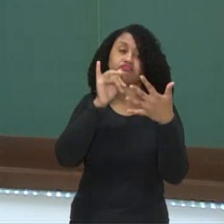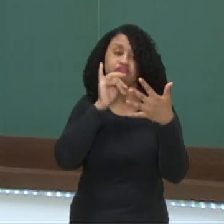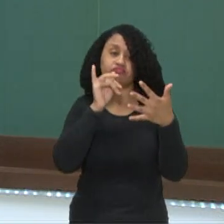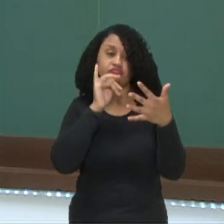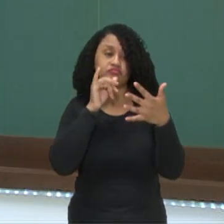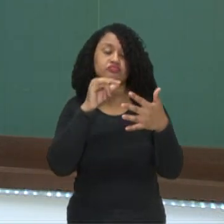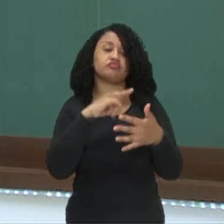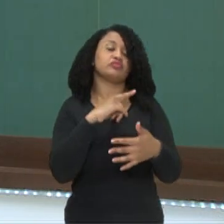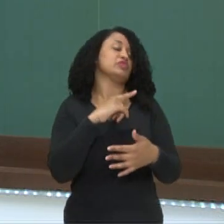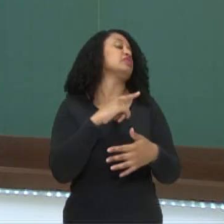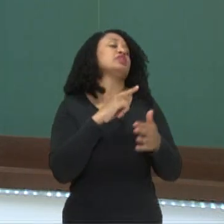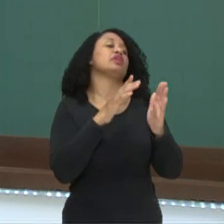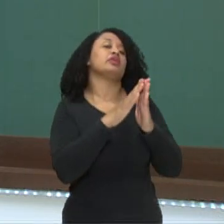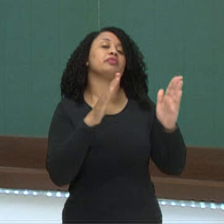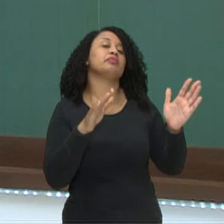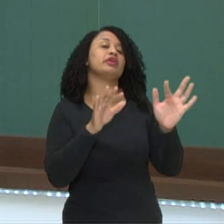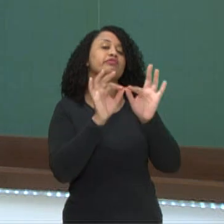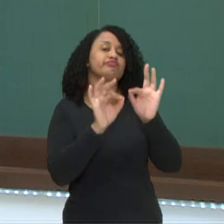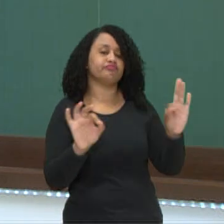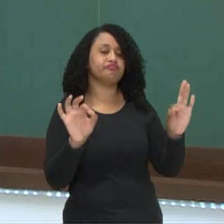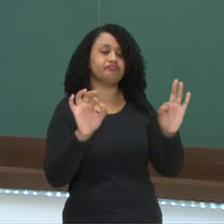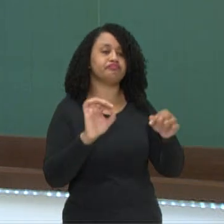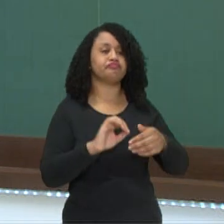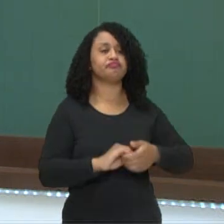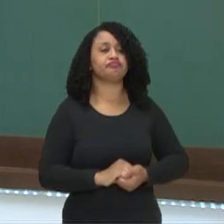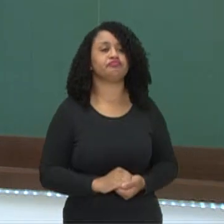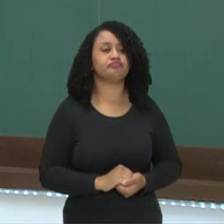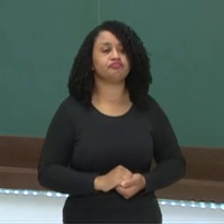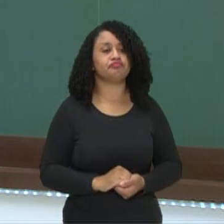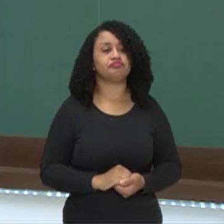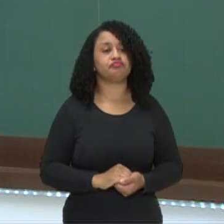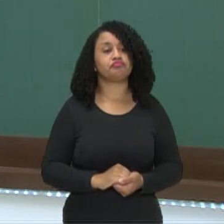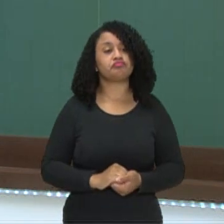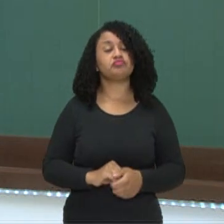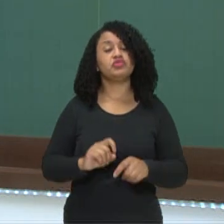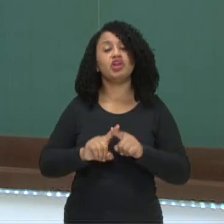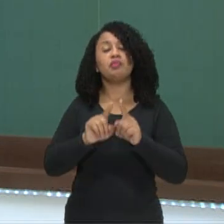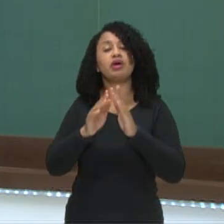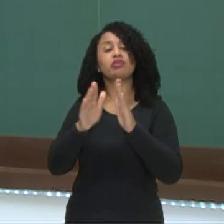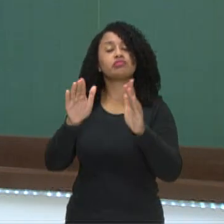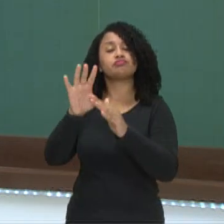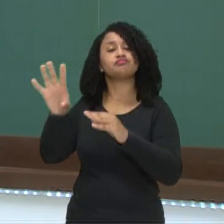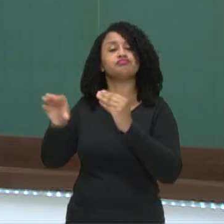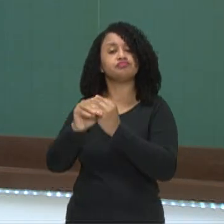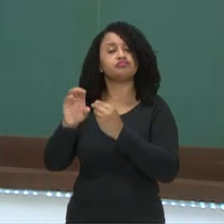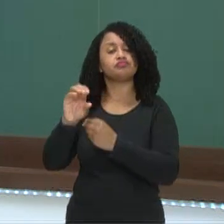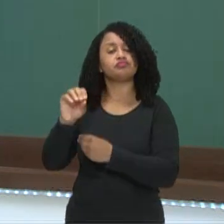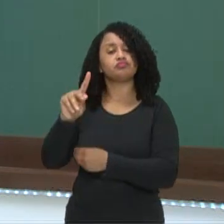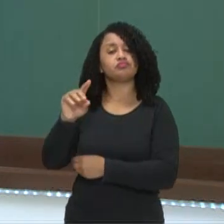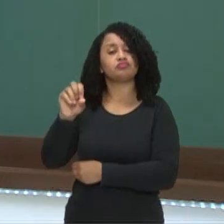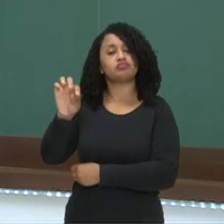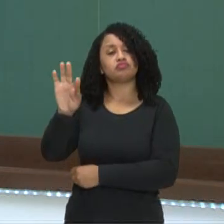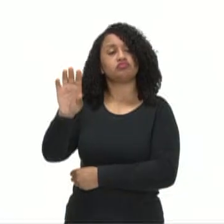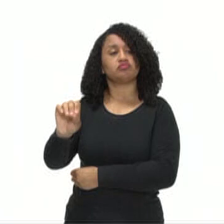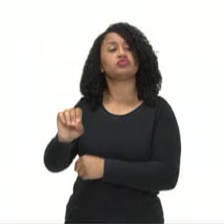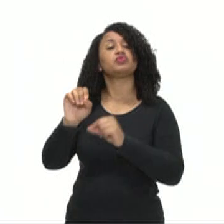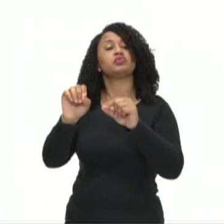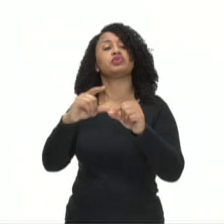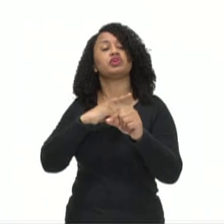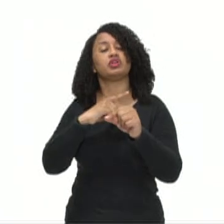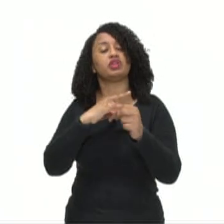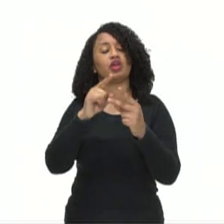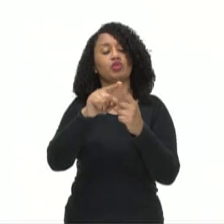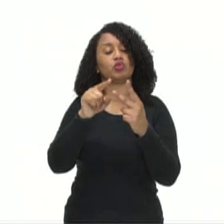nós temos períodos simples. Agora, um período composto, ele é formado